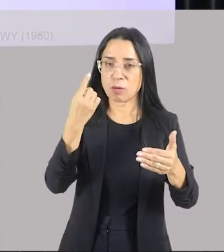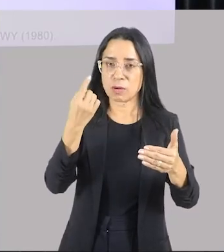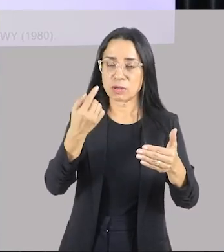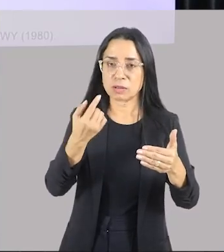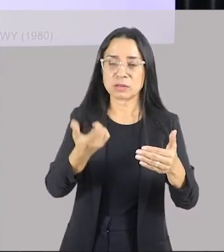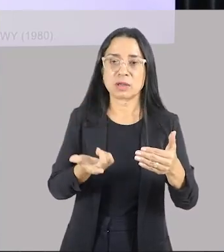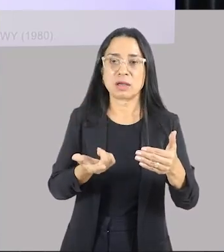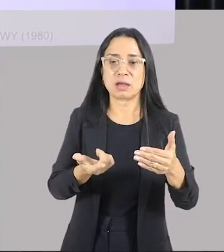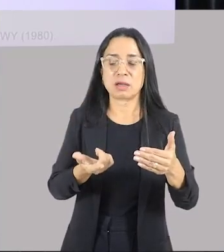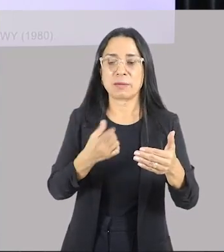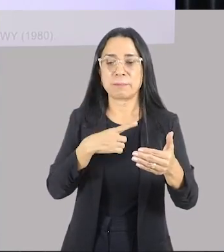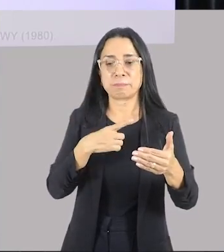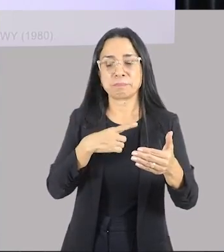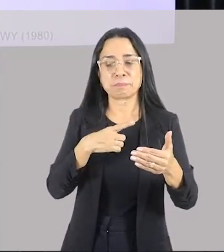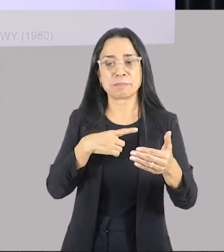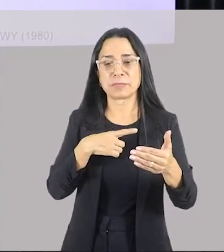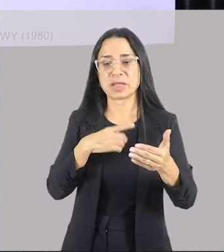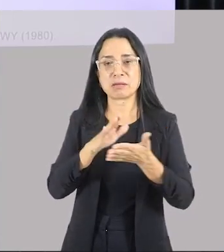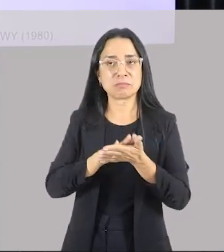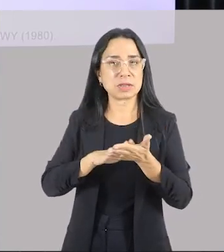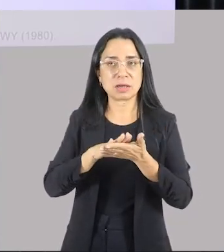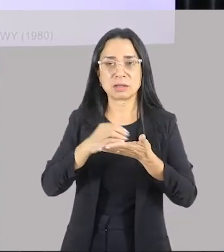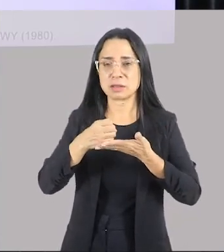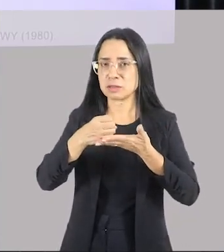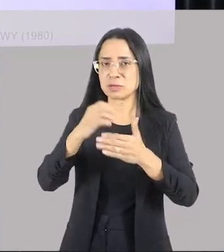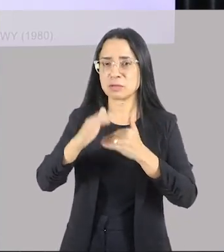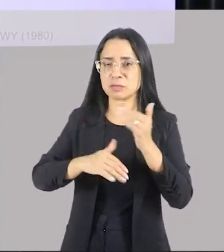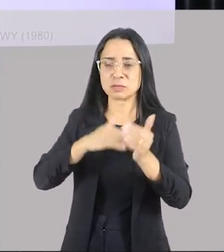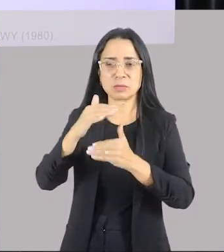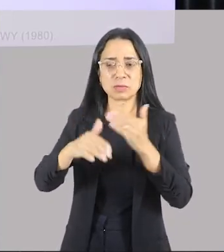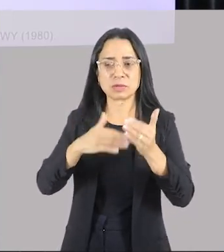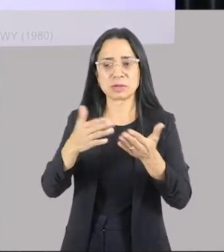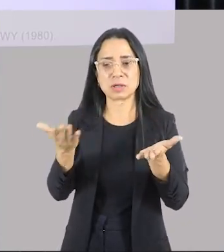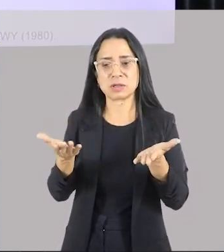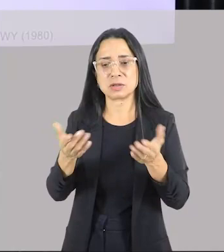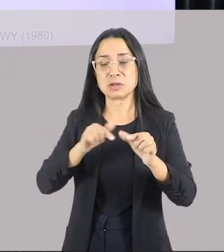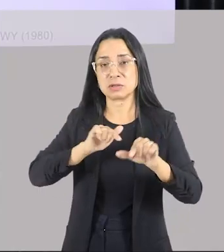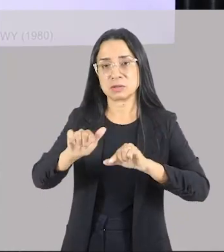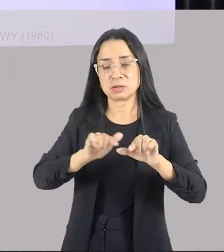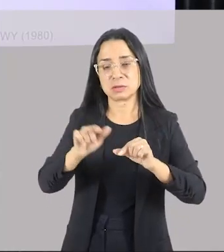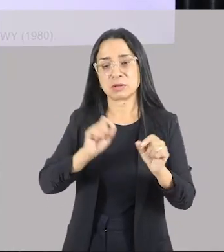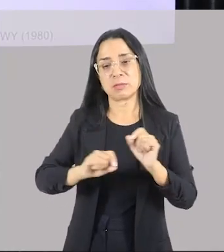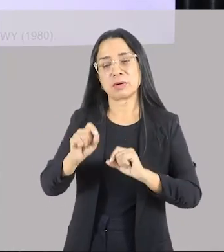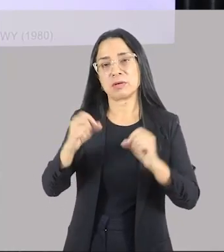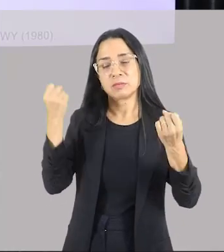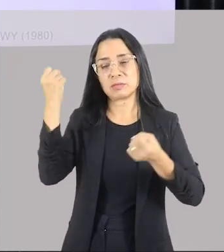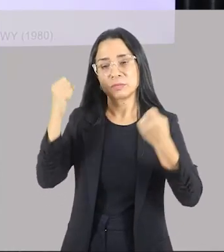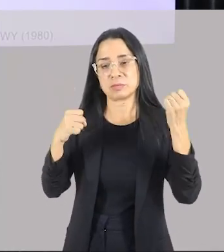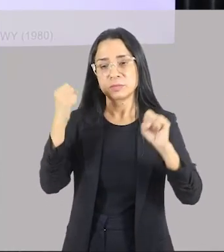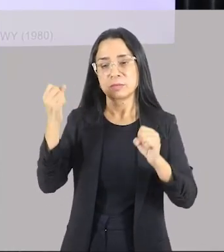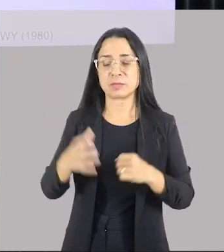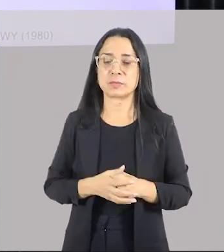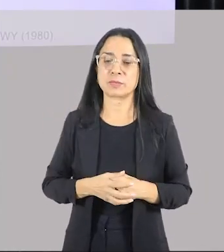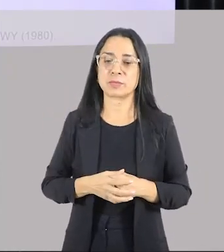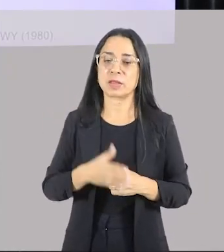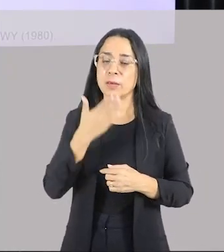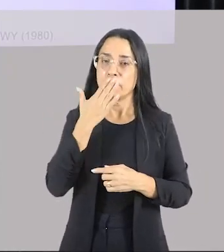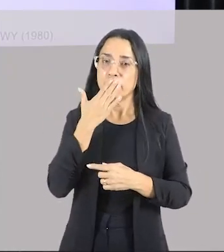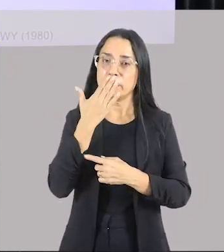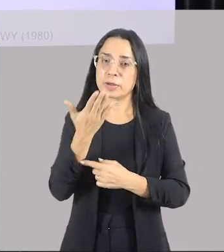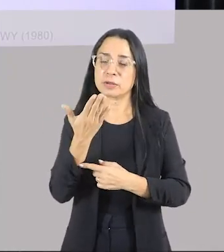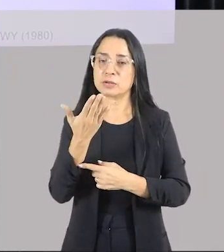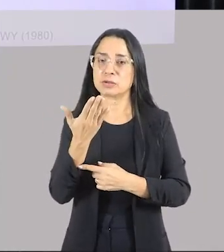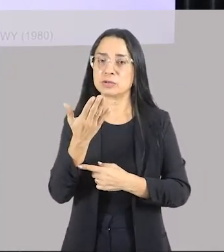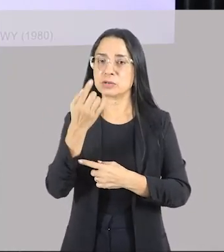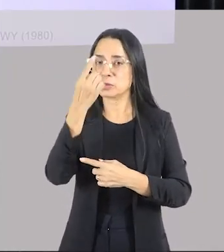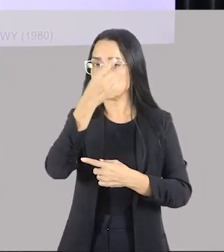né, ajudá-los nesse processo de trabalho nessas fábricas. Então, eles pediam a jornada de 8